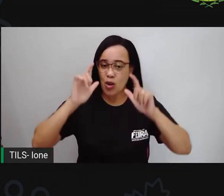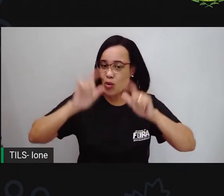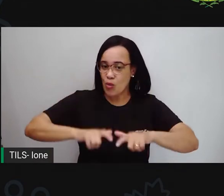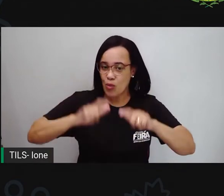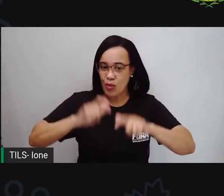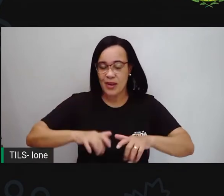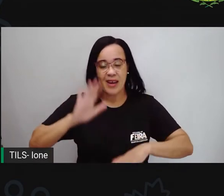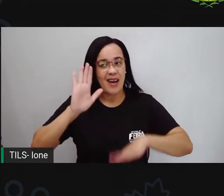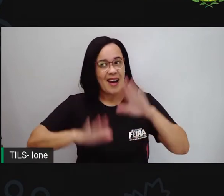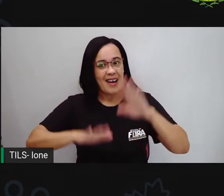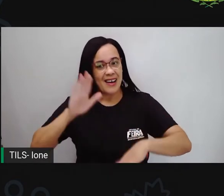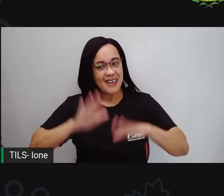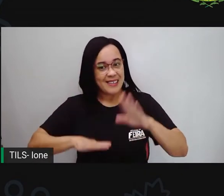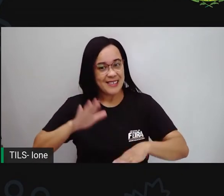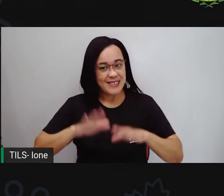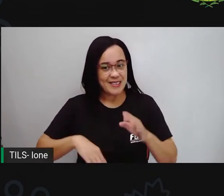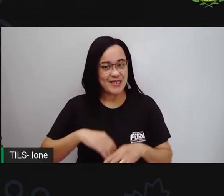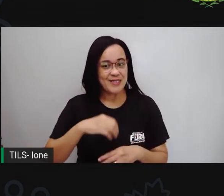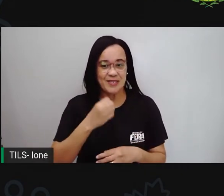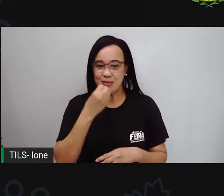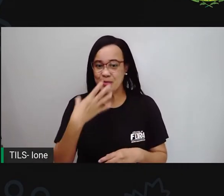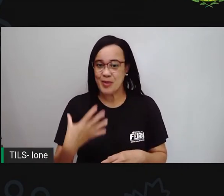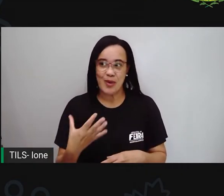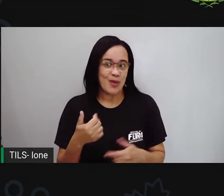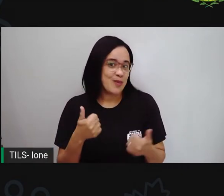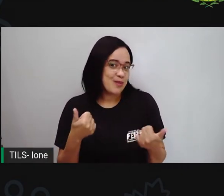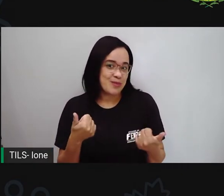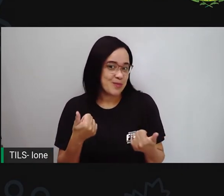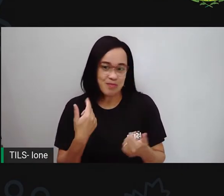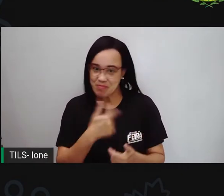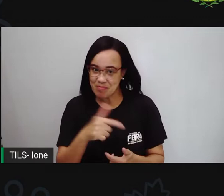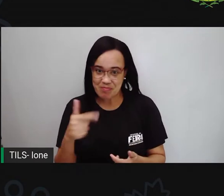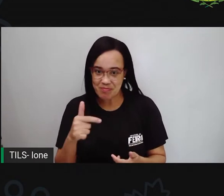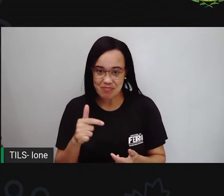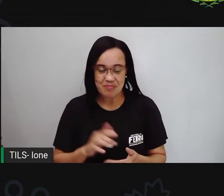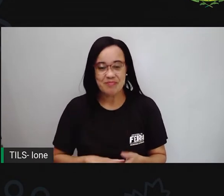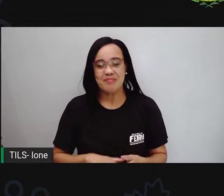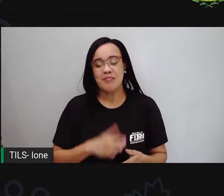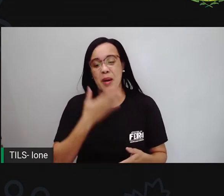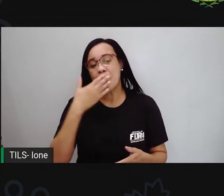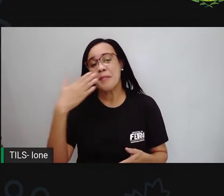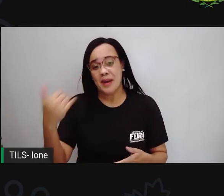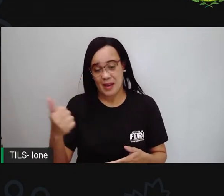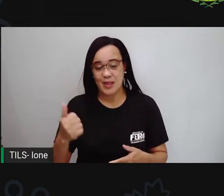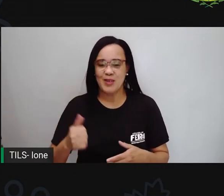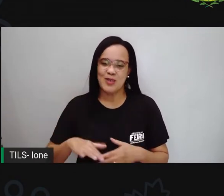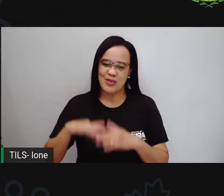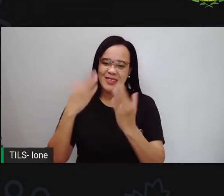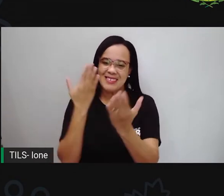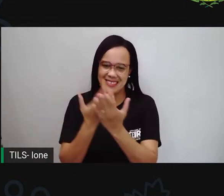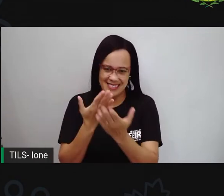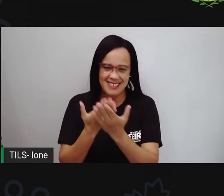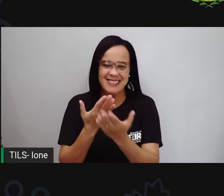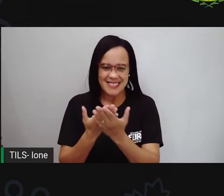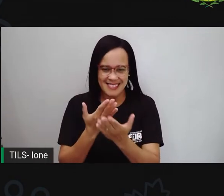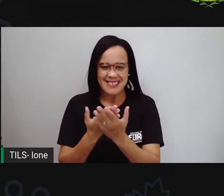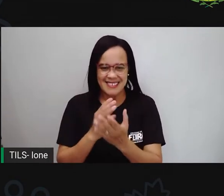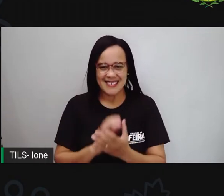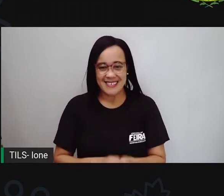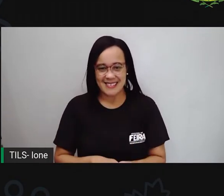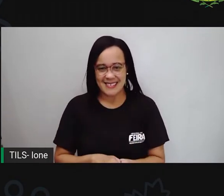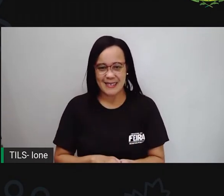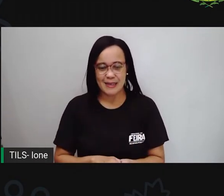nossa casa a gente aprende, a gente faz o dever de casa, mas é muito melhor estar no ambiente da escola, né? A situação,